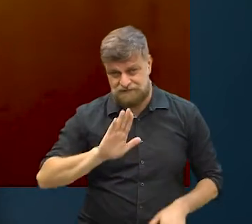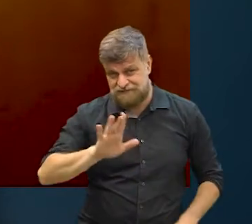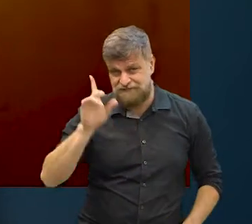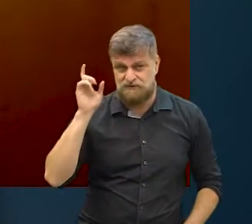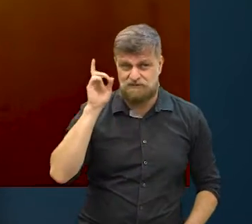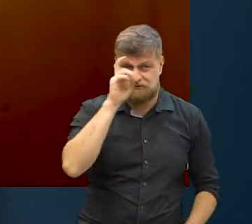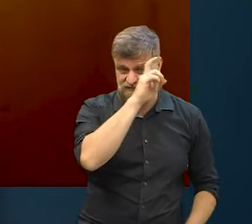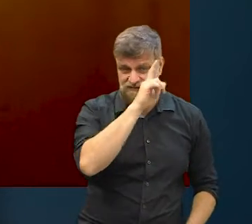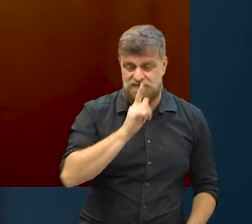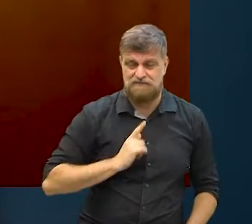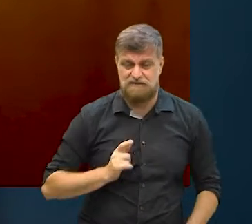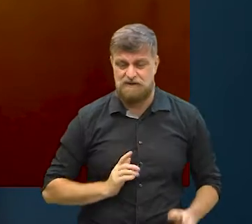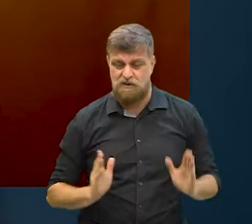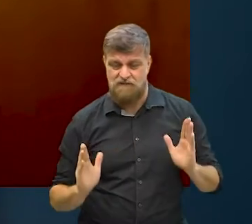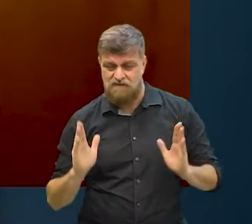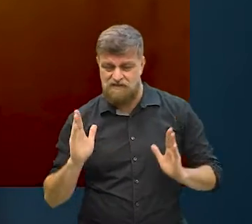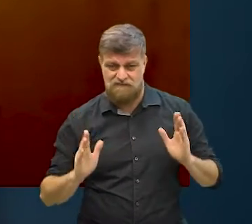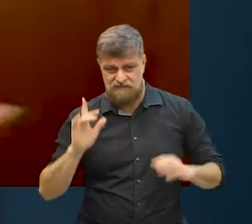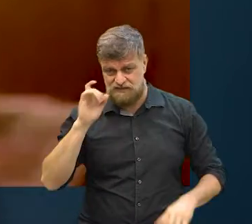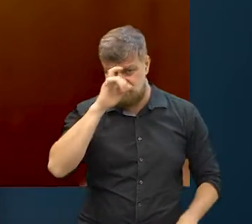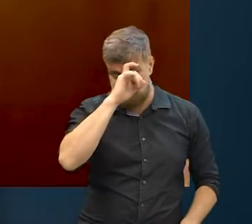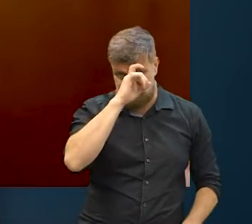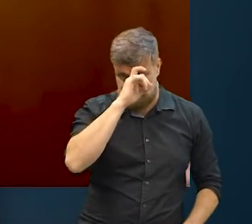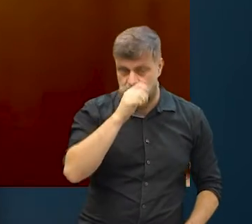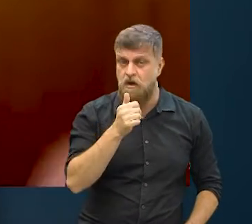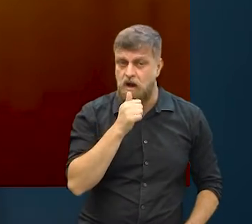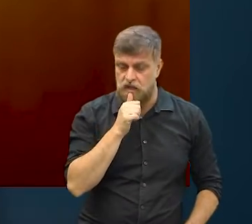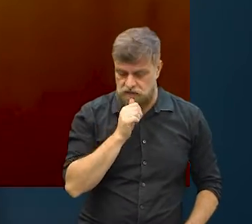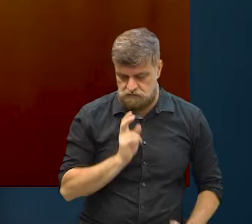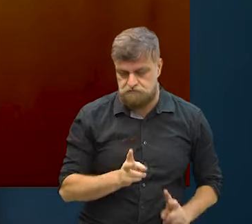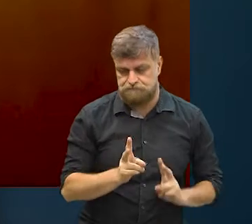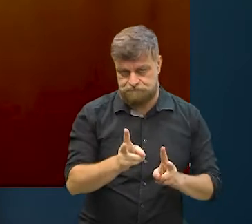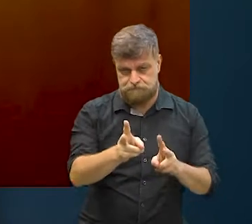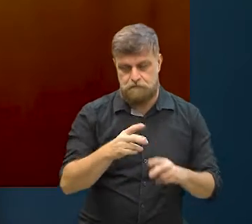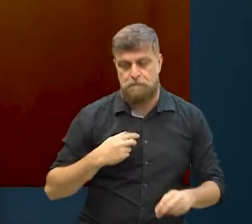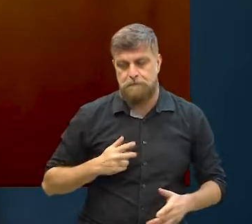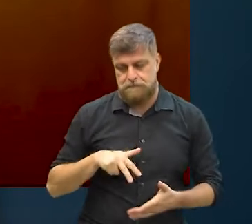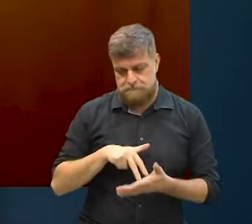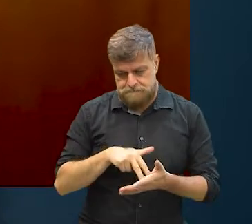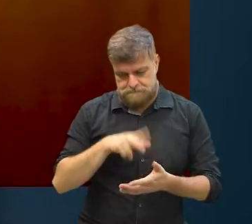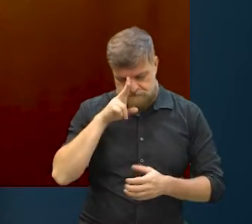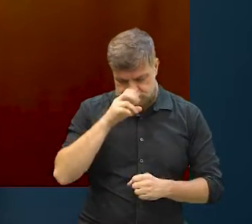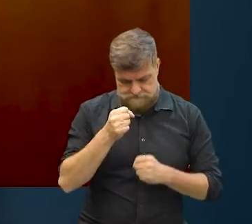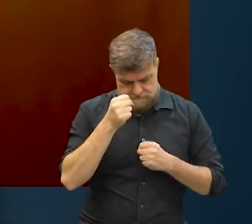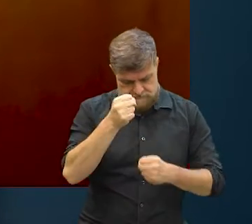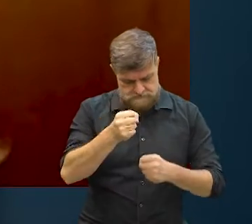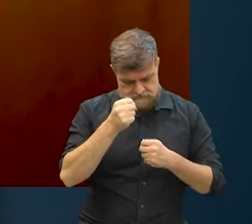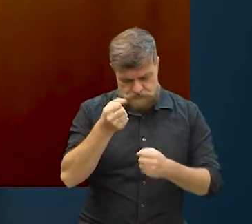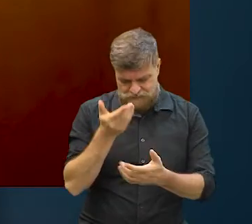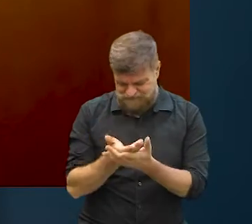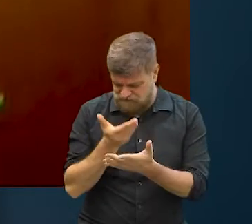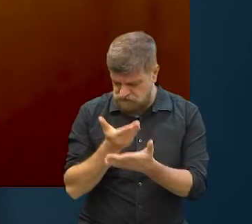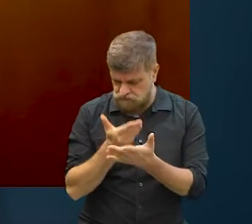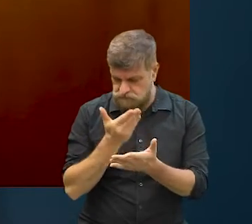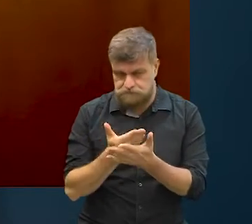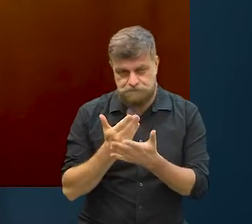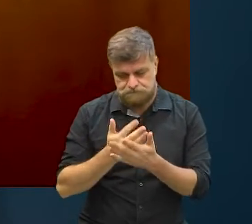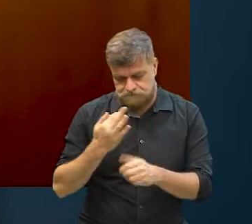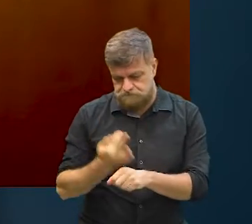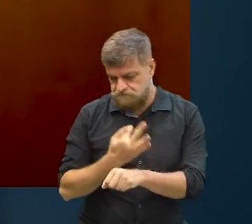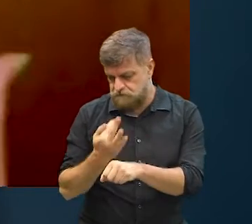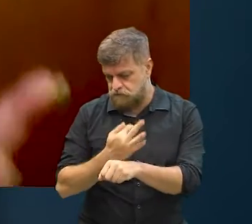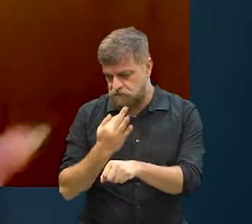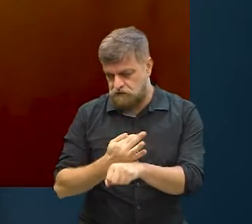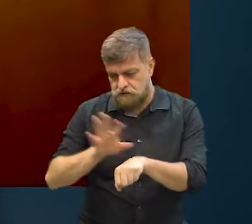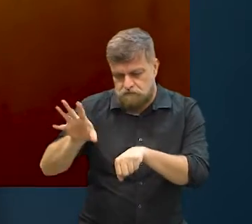mas foi bem difícil. Foi uma fase muito difícil e ainda está sendo, né? Mas estamos aí Nessa na fase. força, na luta, estudando, correndo atrás, trazendo